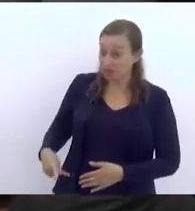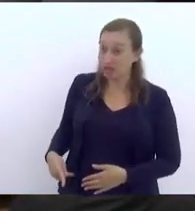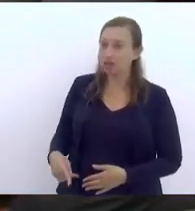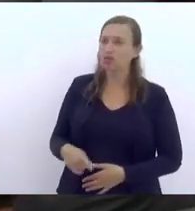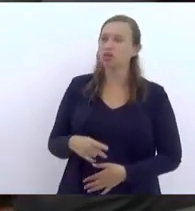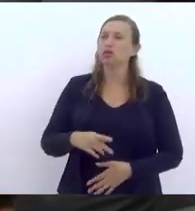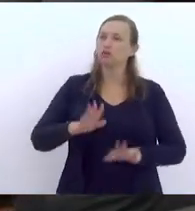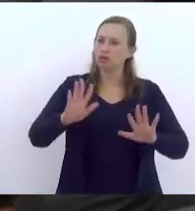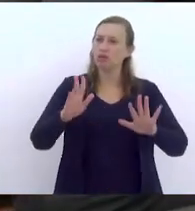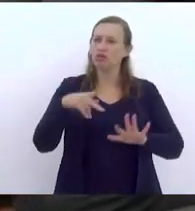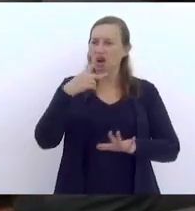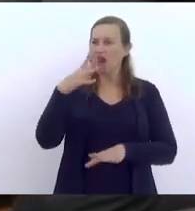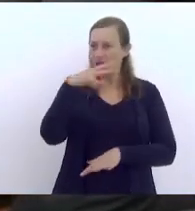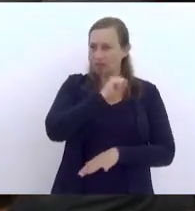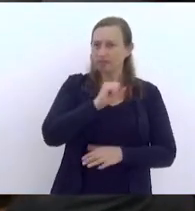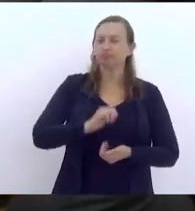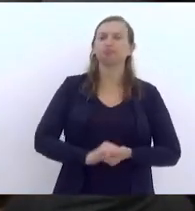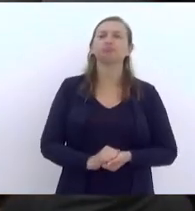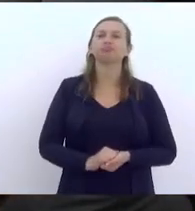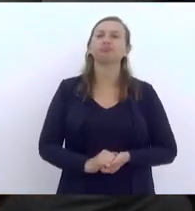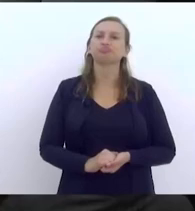citado, uma rapidíssima parte.